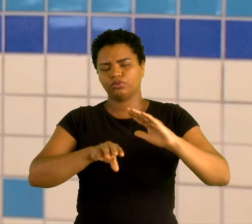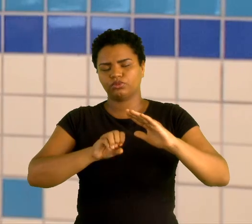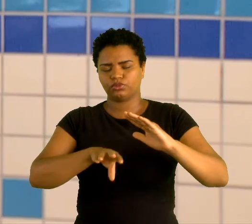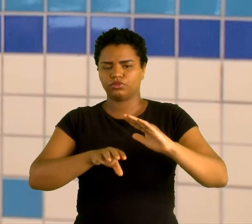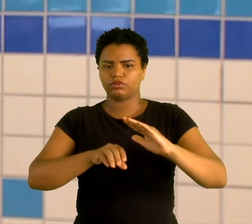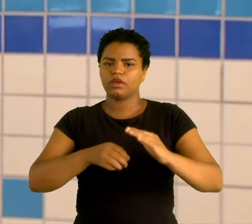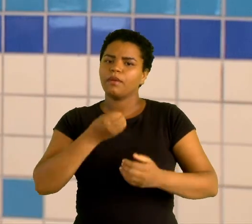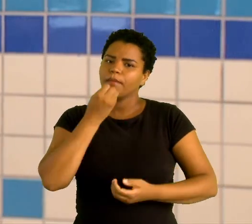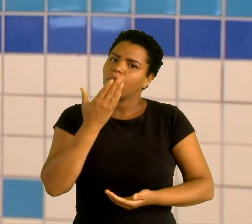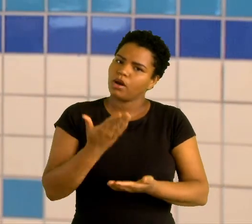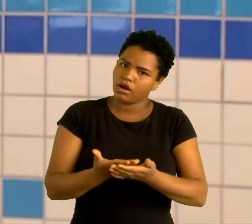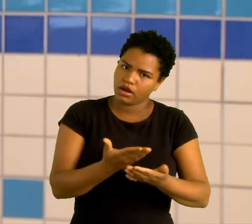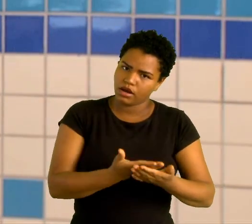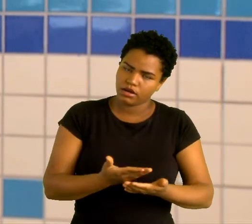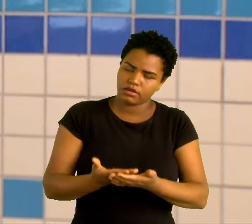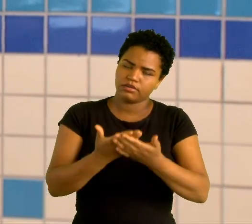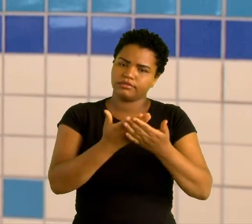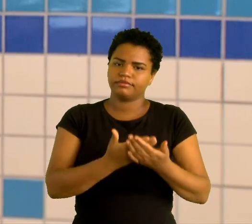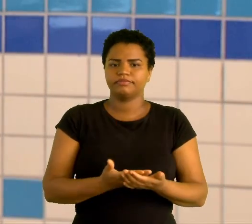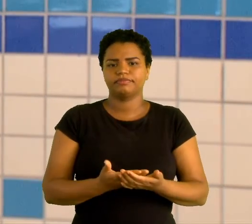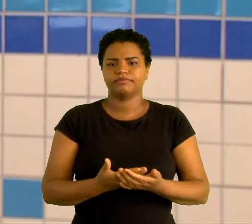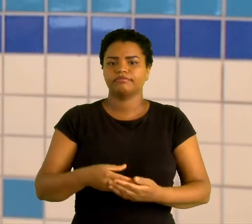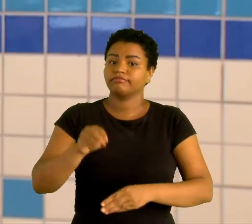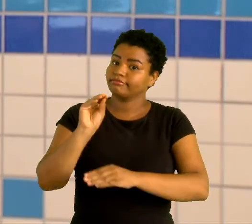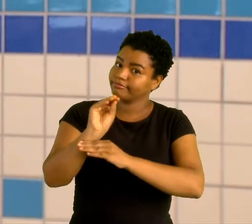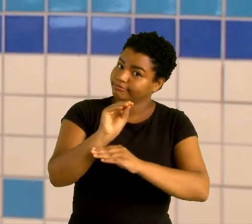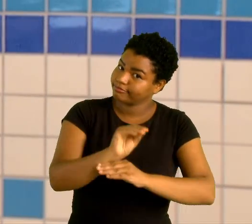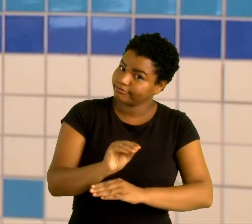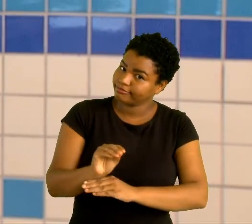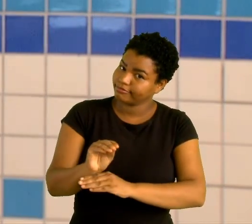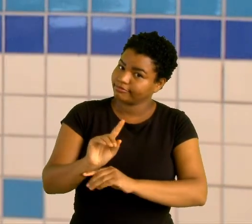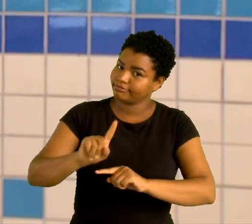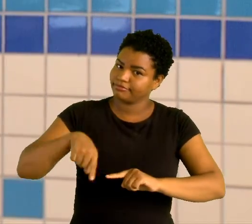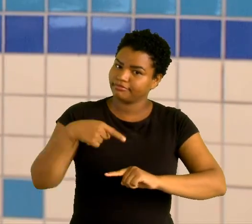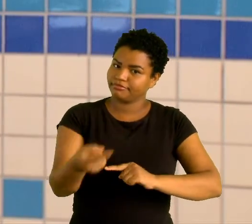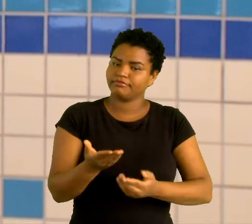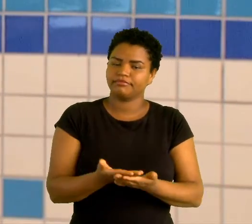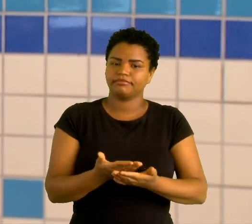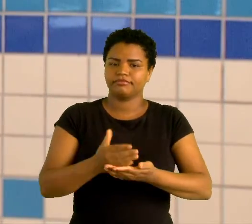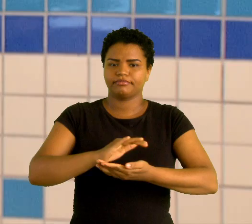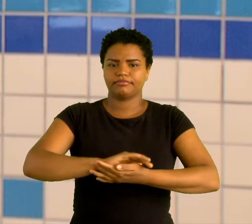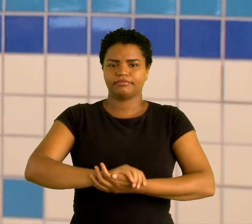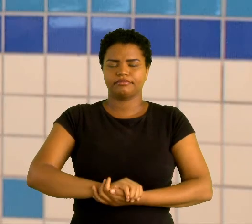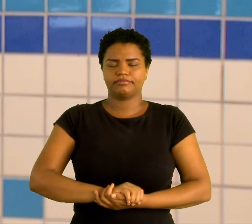Bons estudos, se cuidem e até a próxima aula.